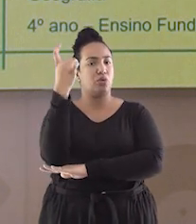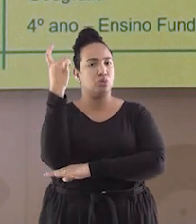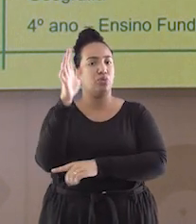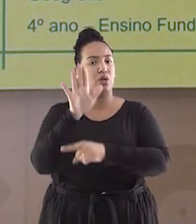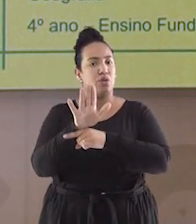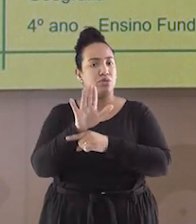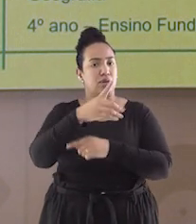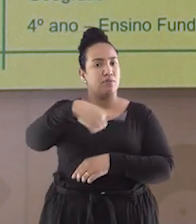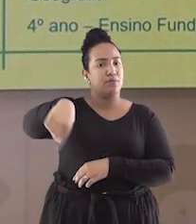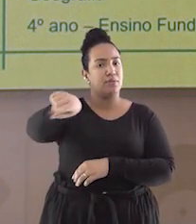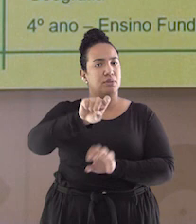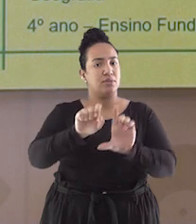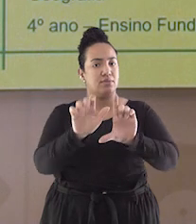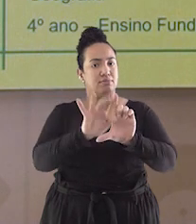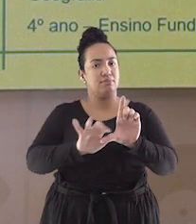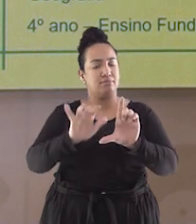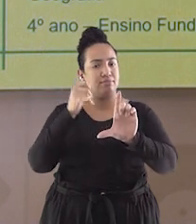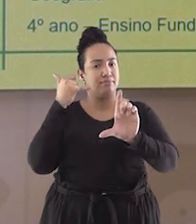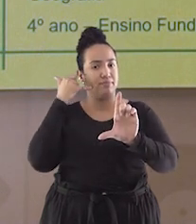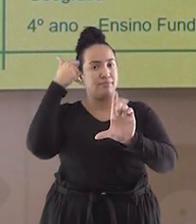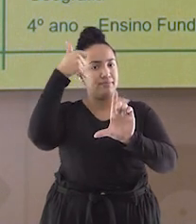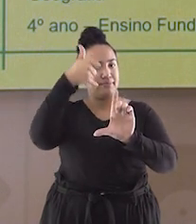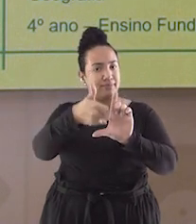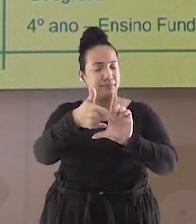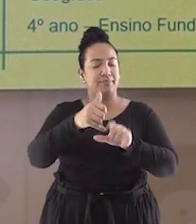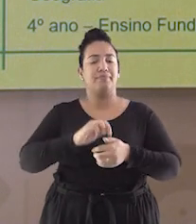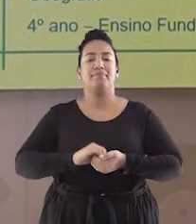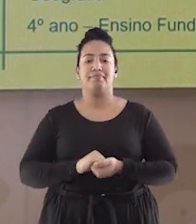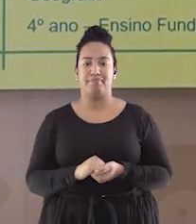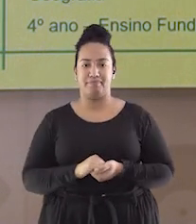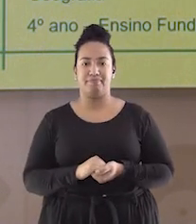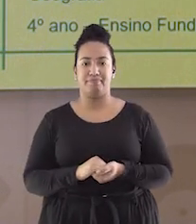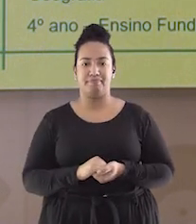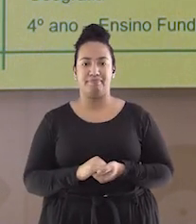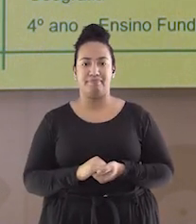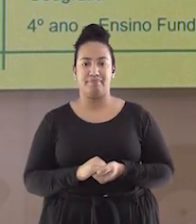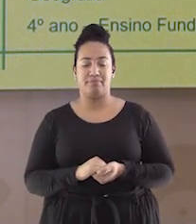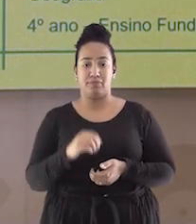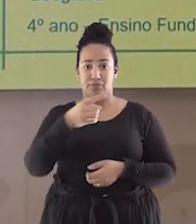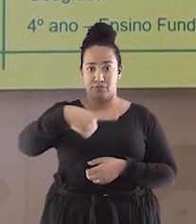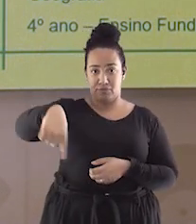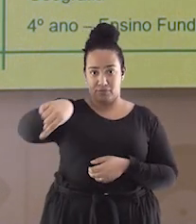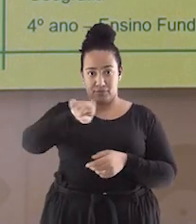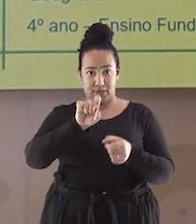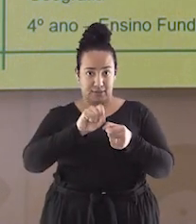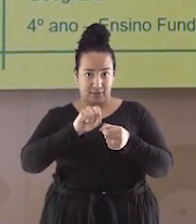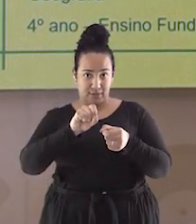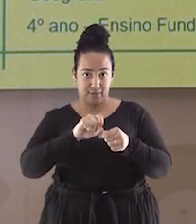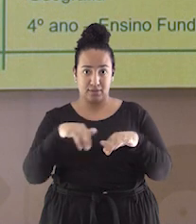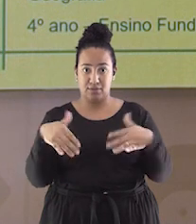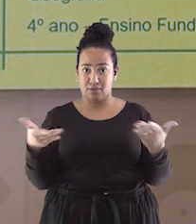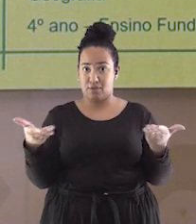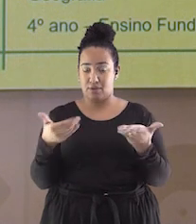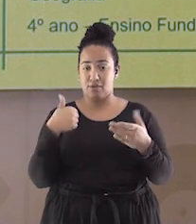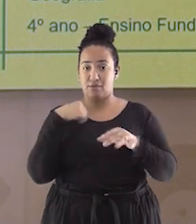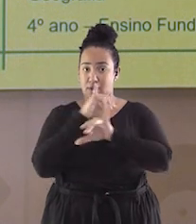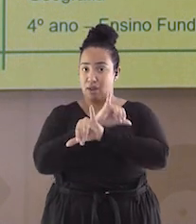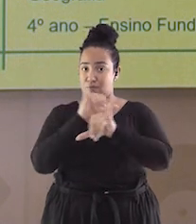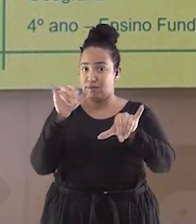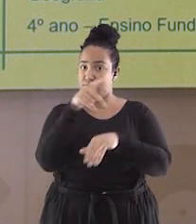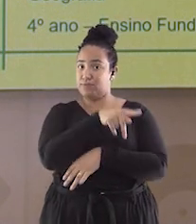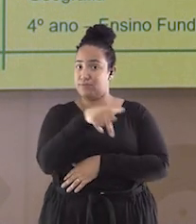código QR que aparece aí na tela por meio de um celular. Enquanto você faz isso, tenho um recado aos professores